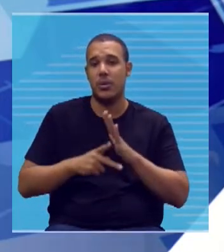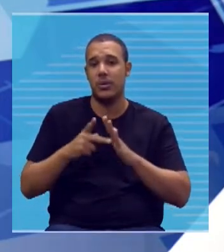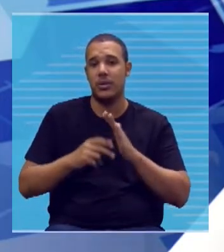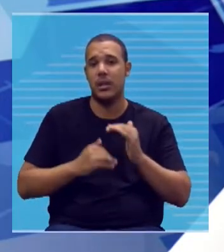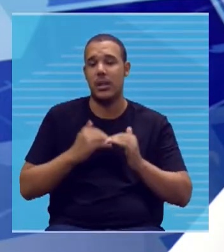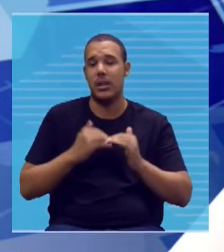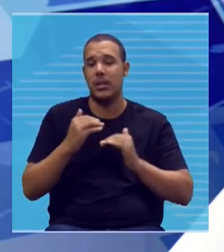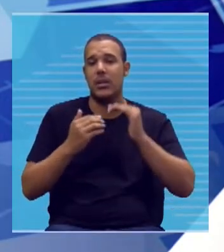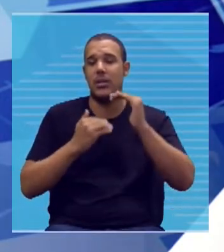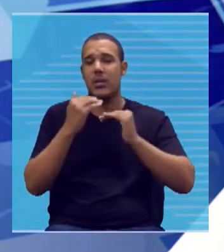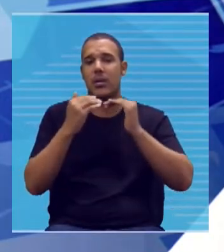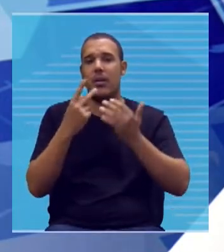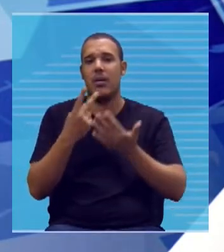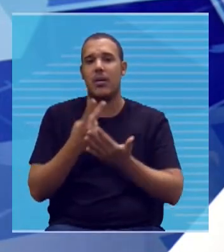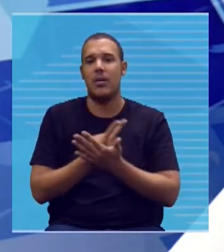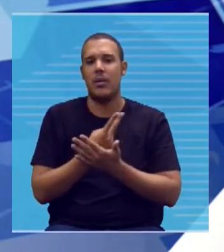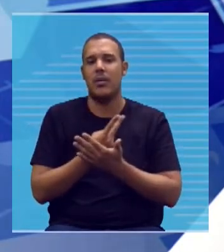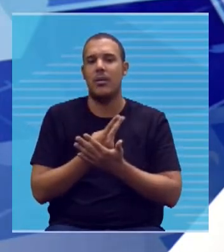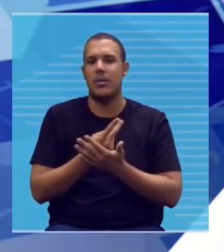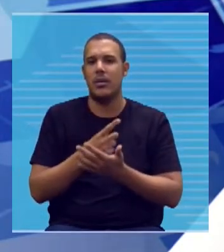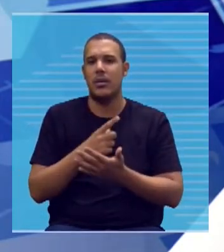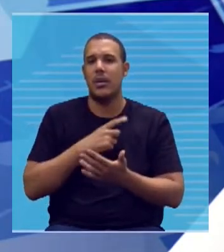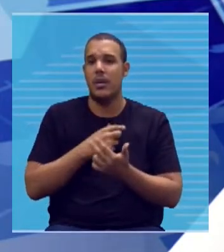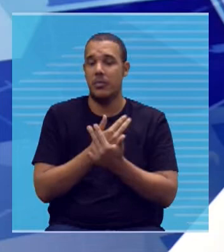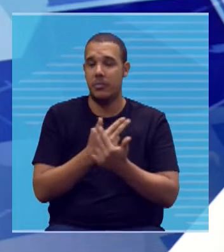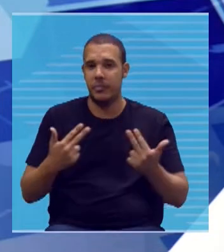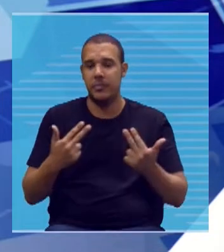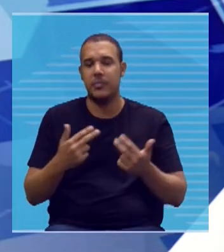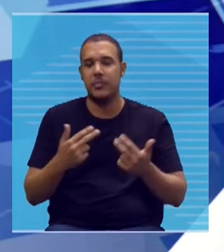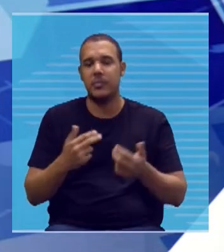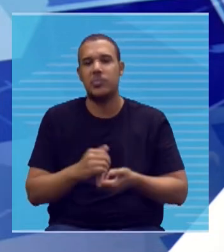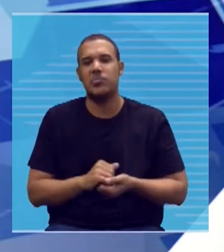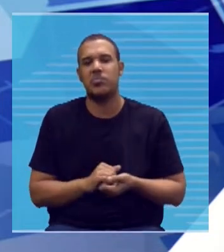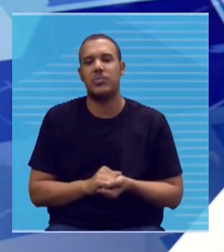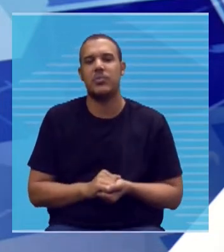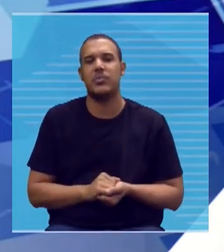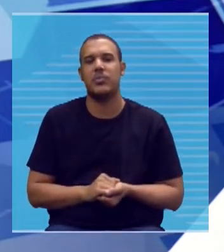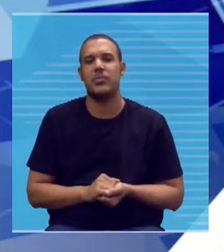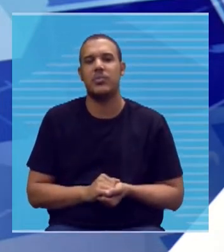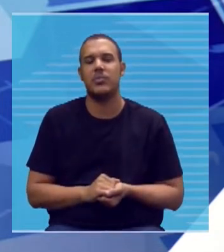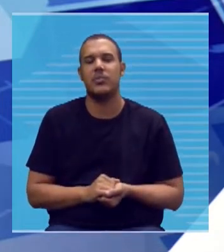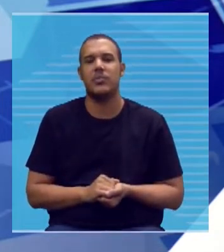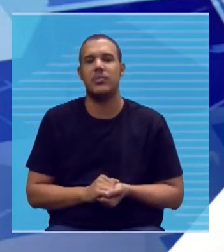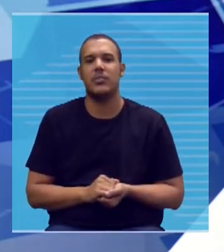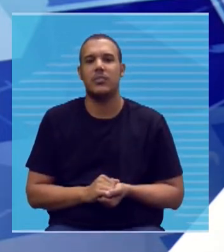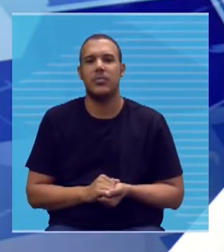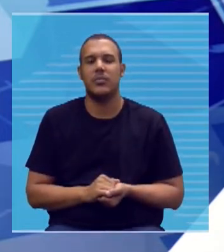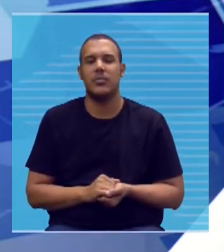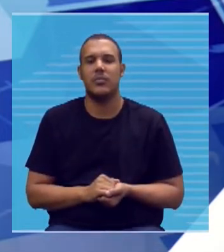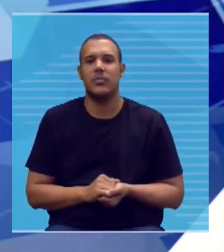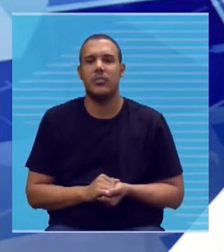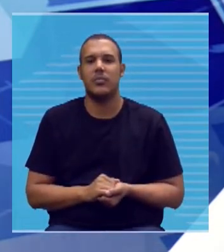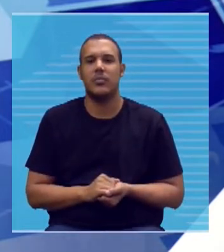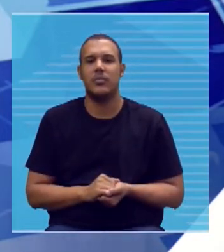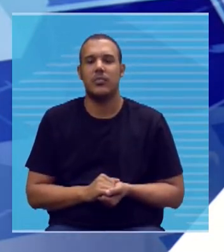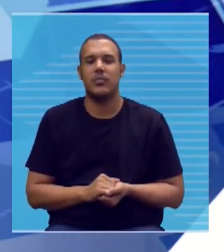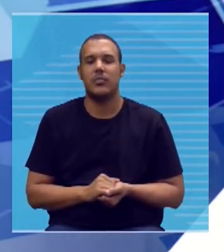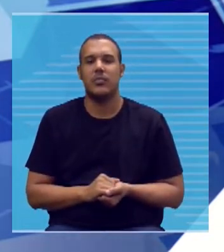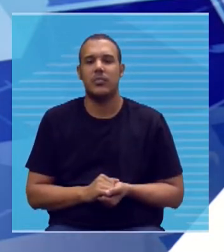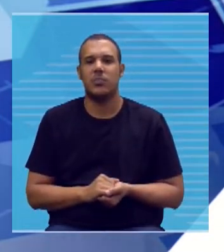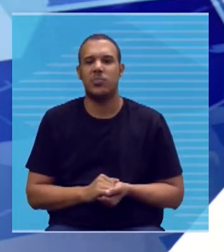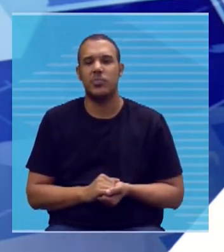evolutivo acontece não faltam e não faltam Tá certo